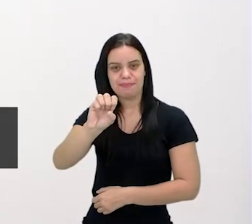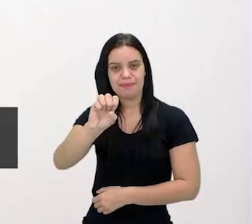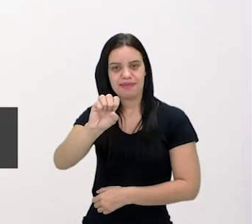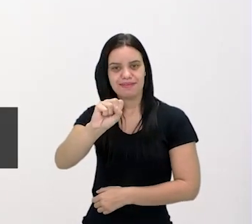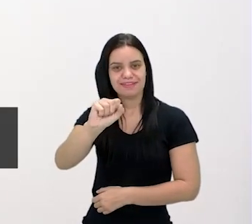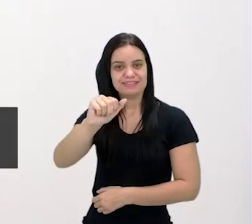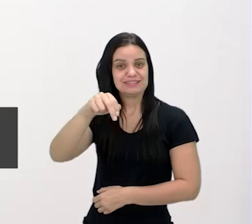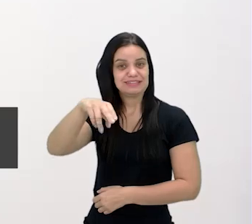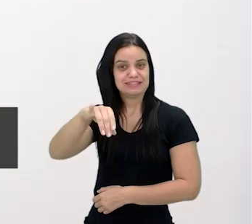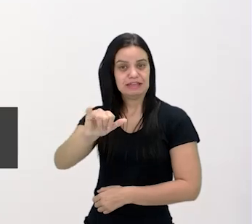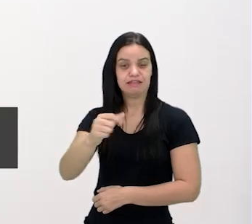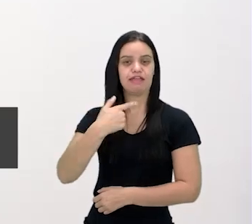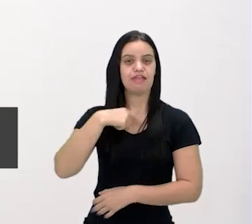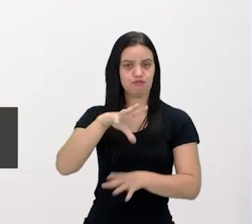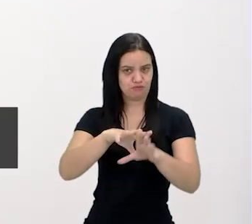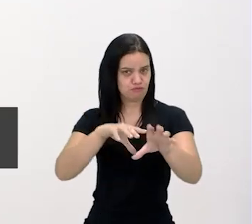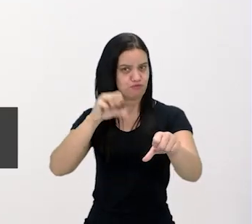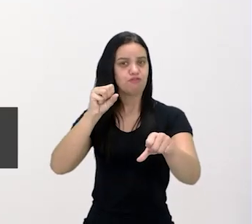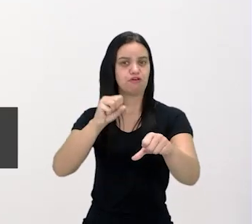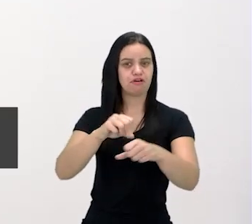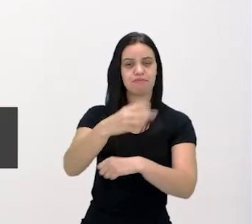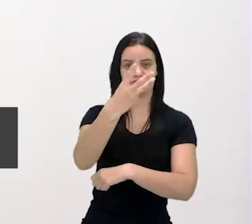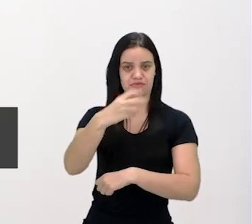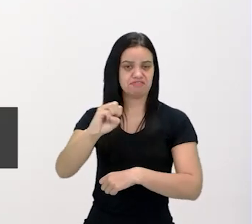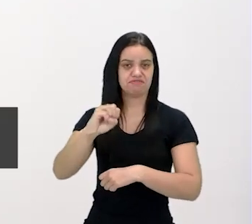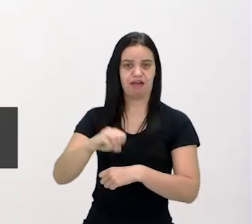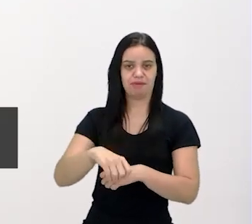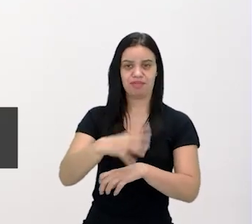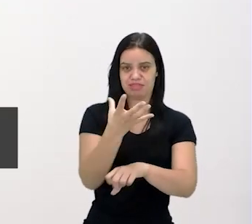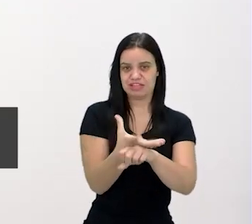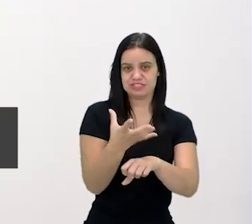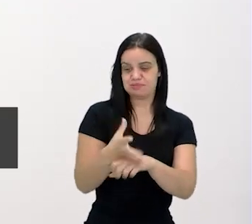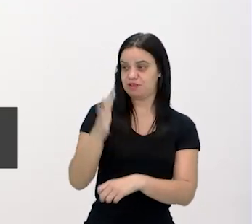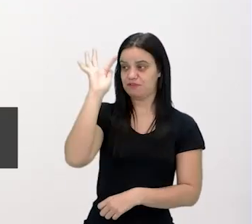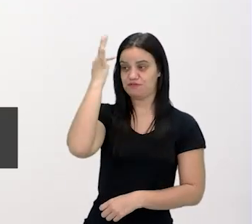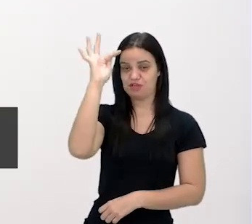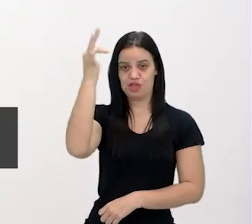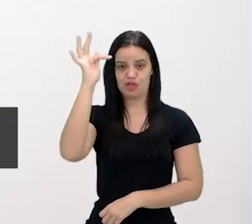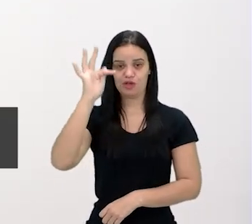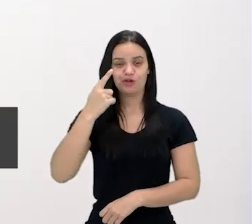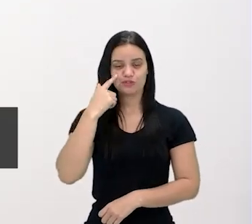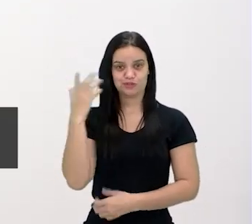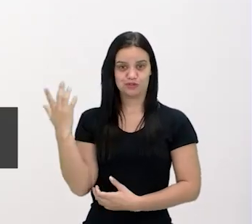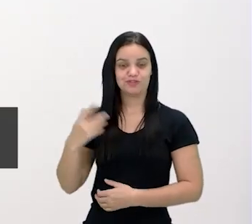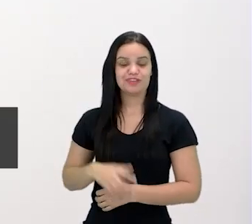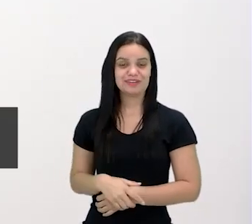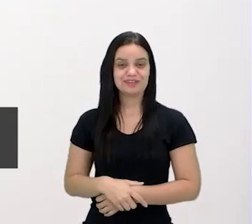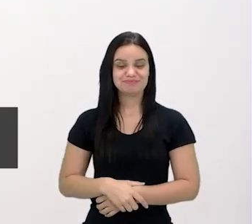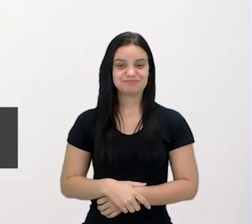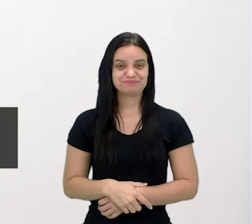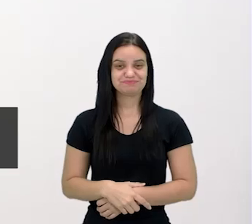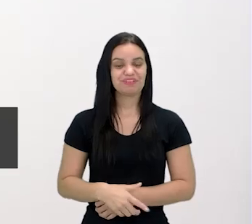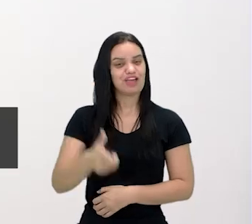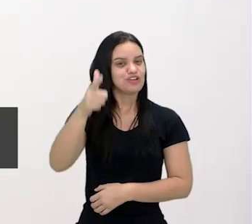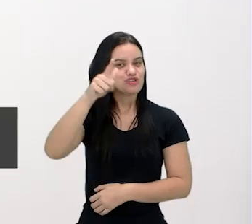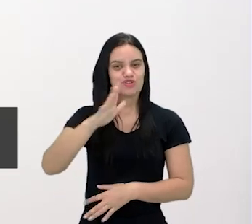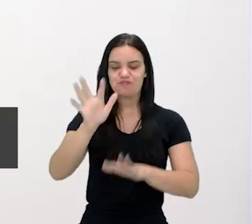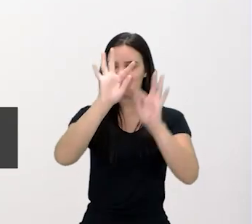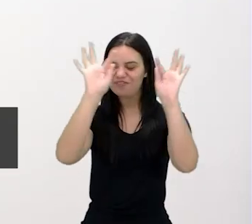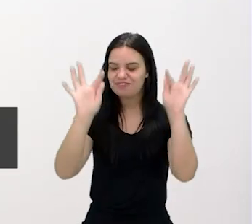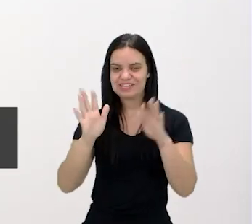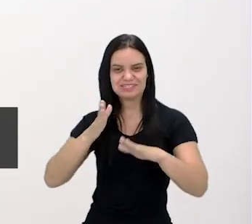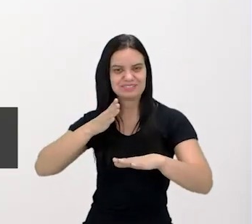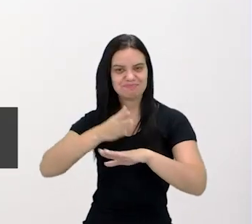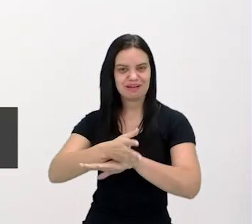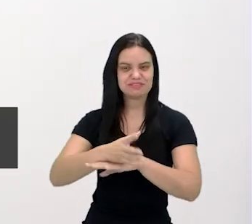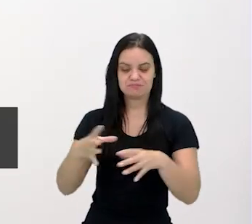sou formador EFAP, né, do componente de filosofia, e muito honrado aí em estar participando novamente, né, do